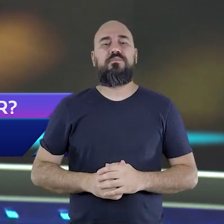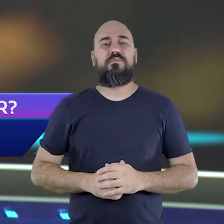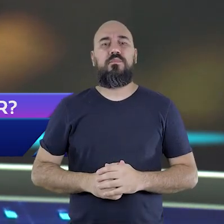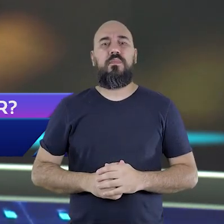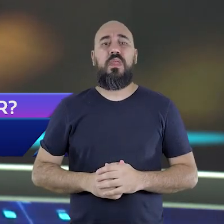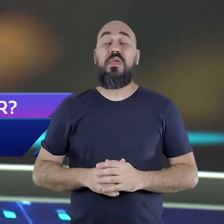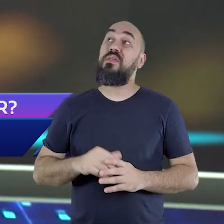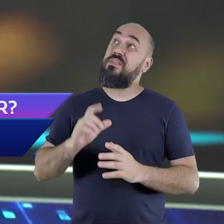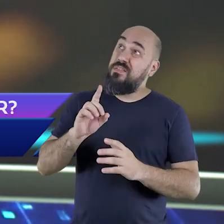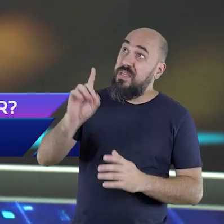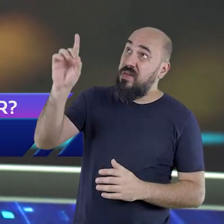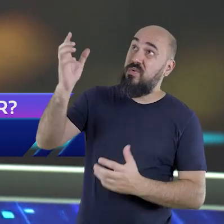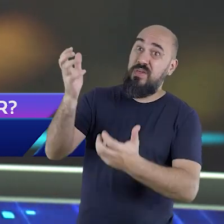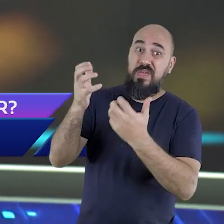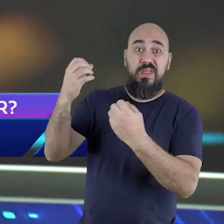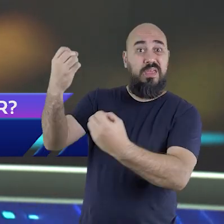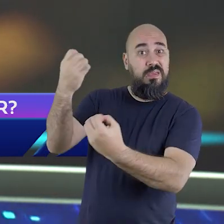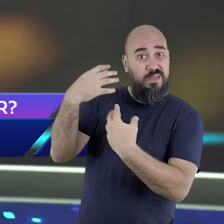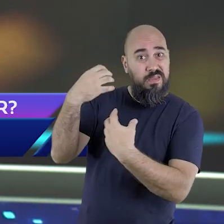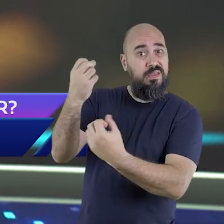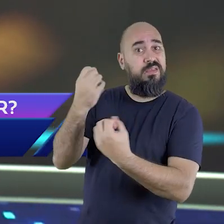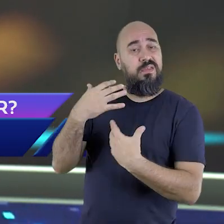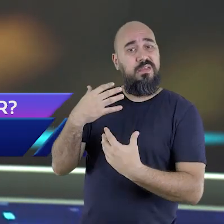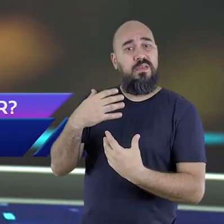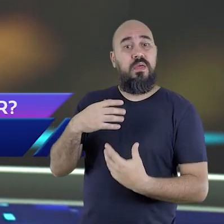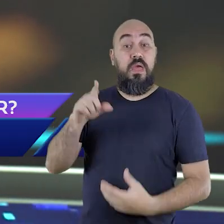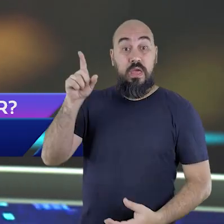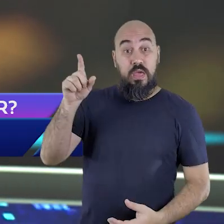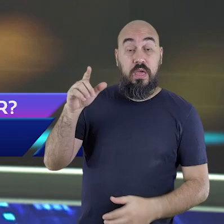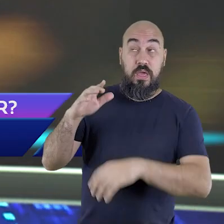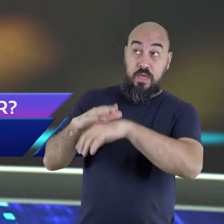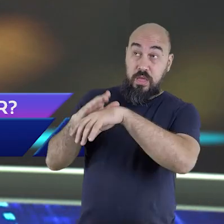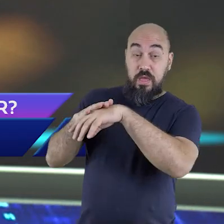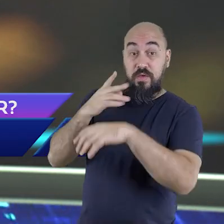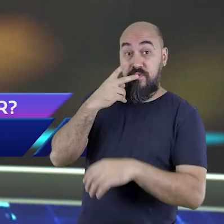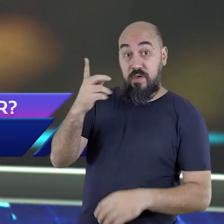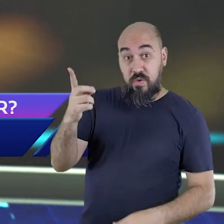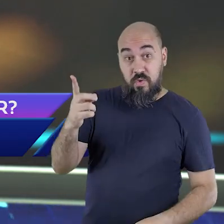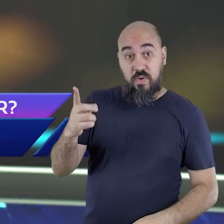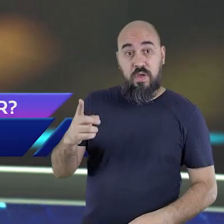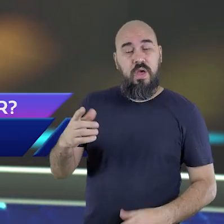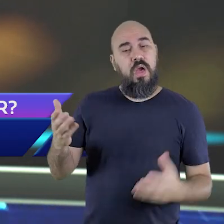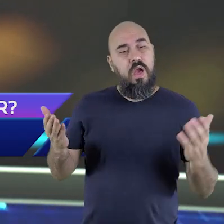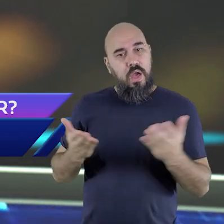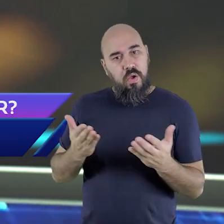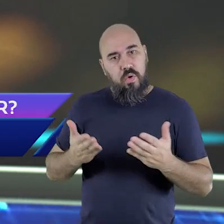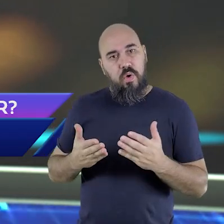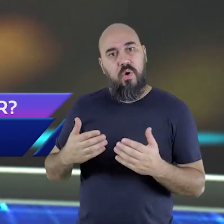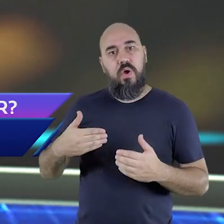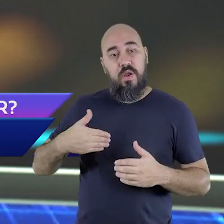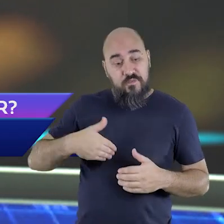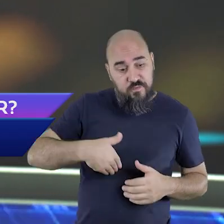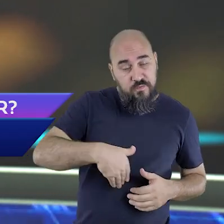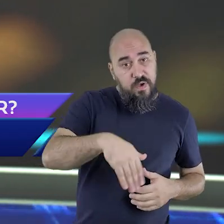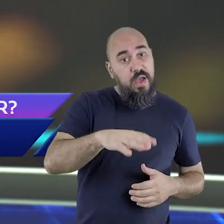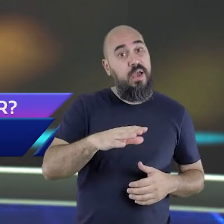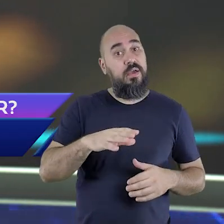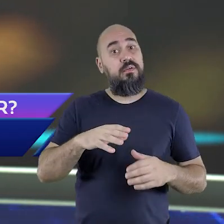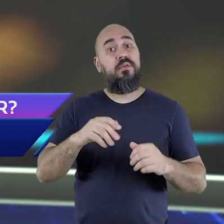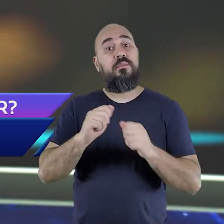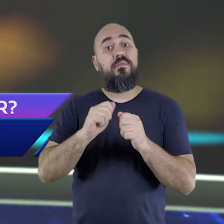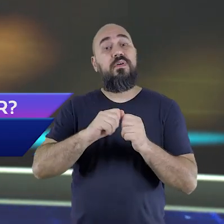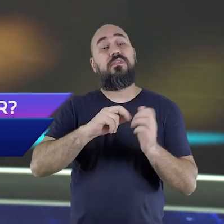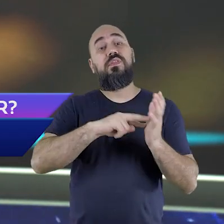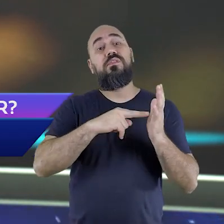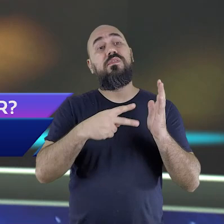Ele queria instruir-me, falou comigo e disse: Daniel, agora saí para fazer-te